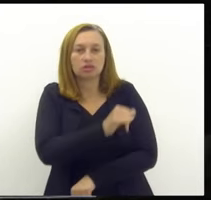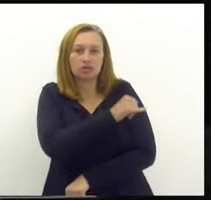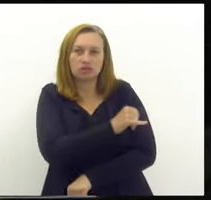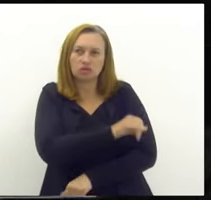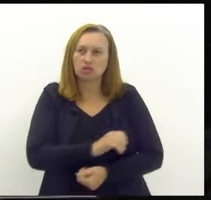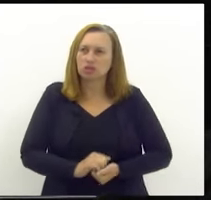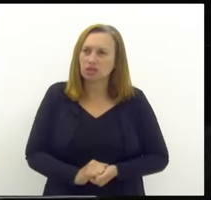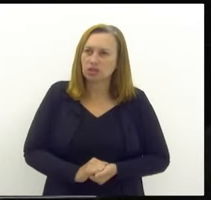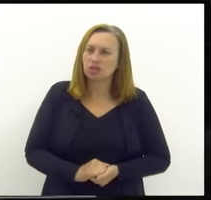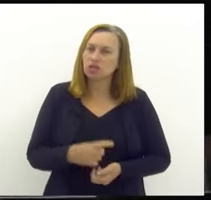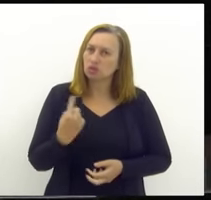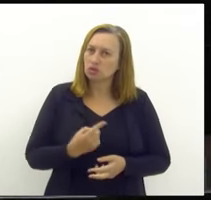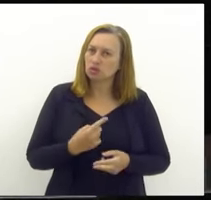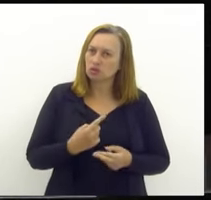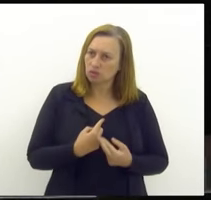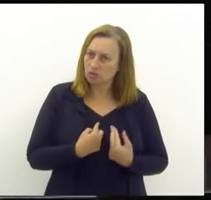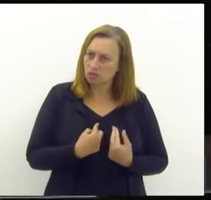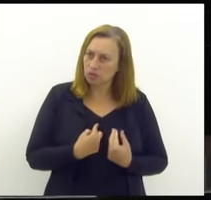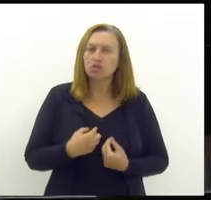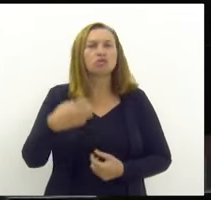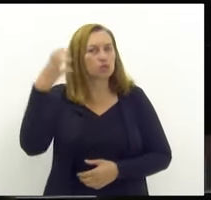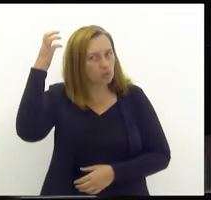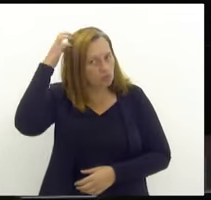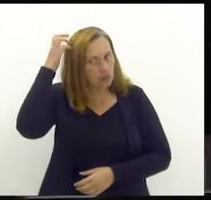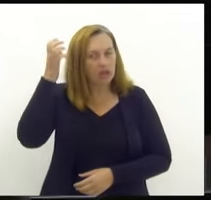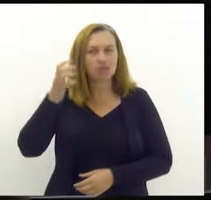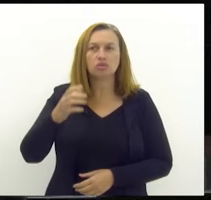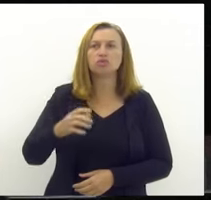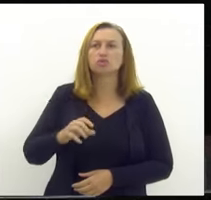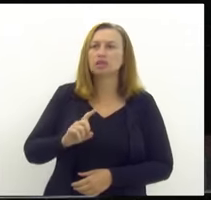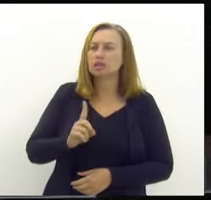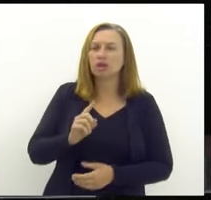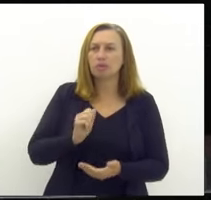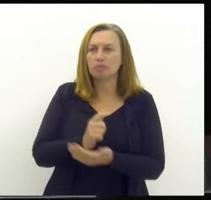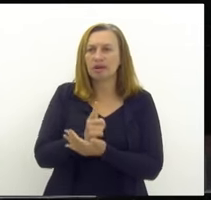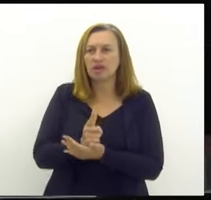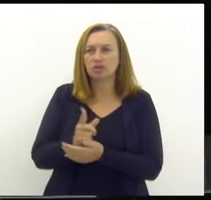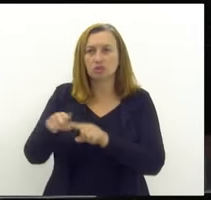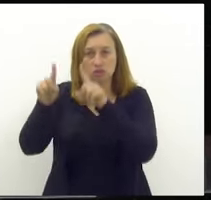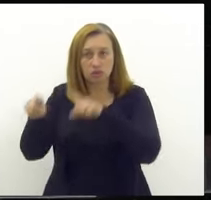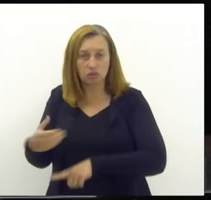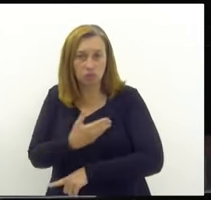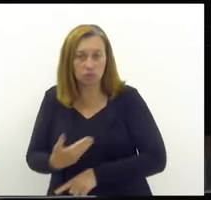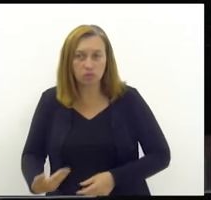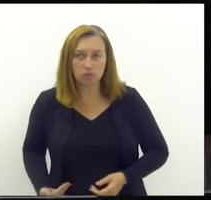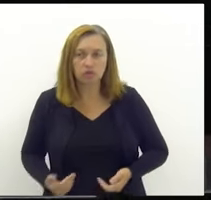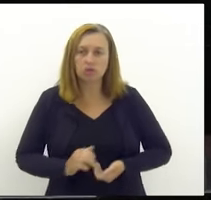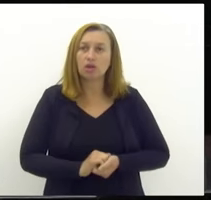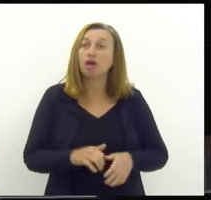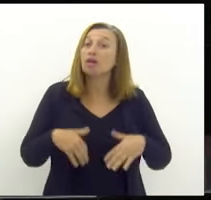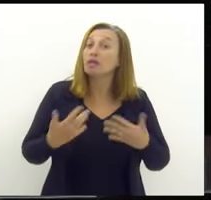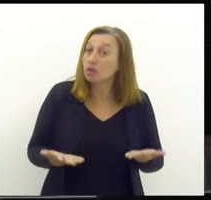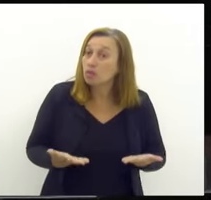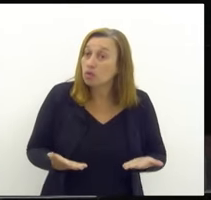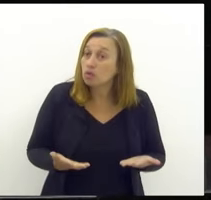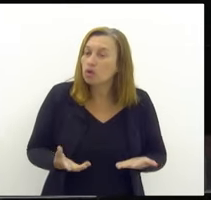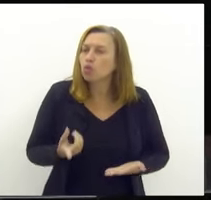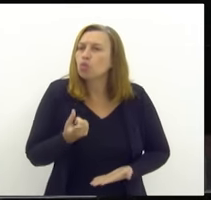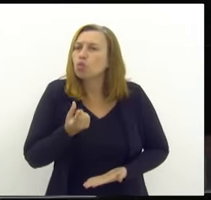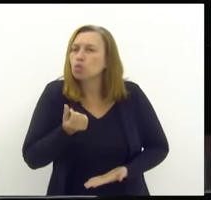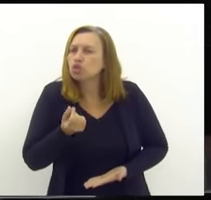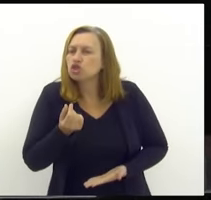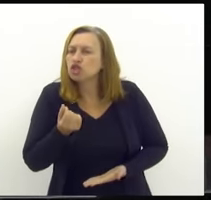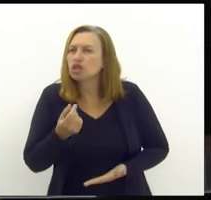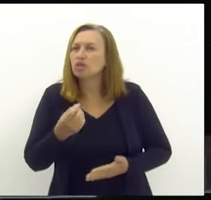nós seremos responsabilizados pelo não pagamento dos Servidores Públicos então o dinheiro da